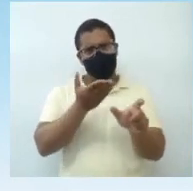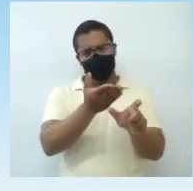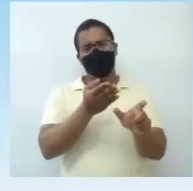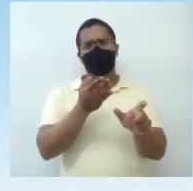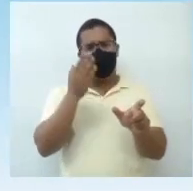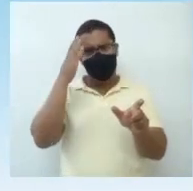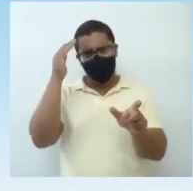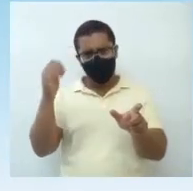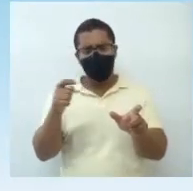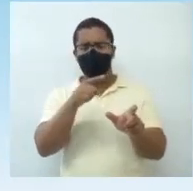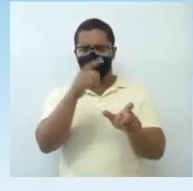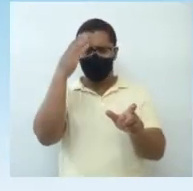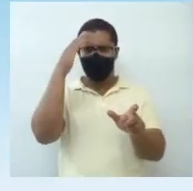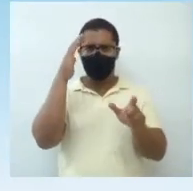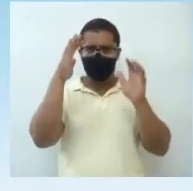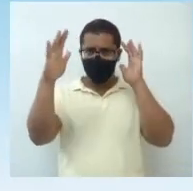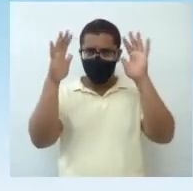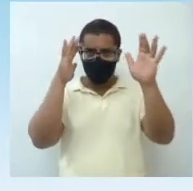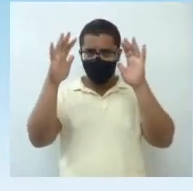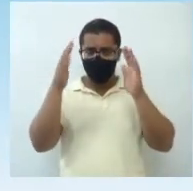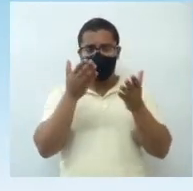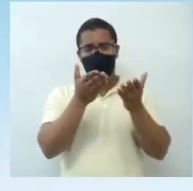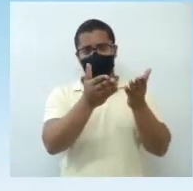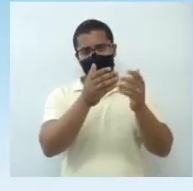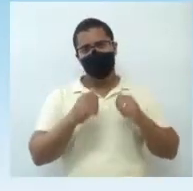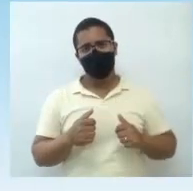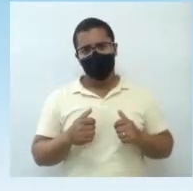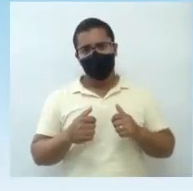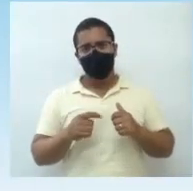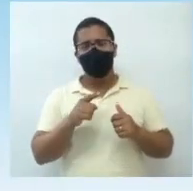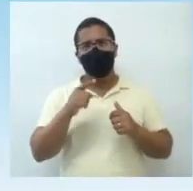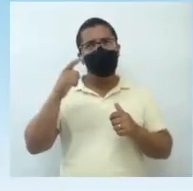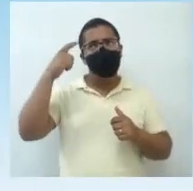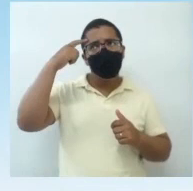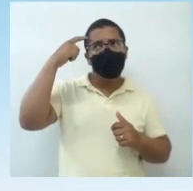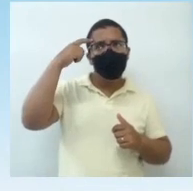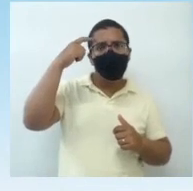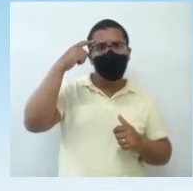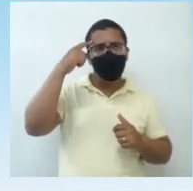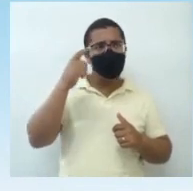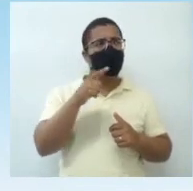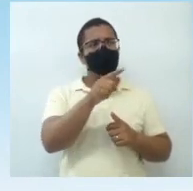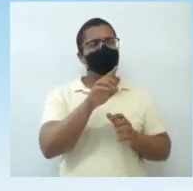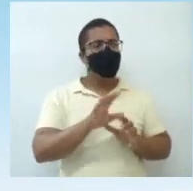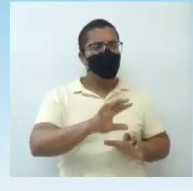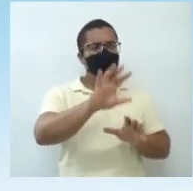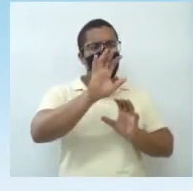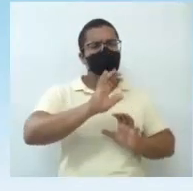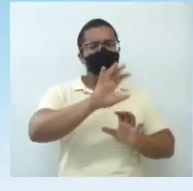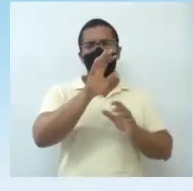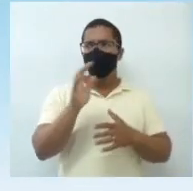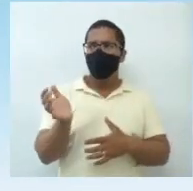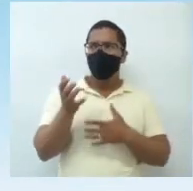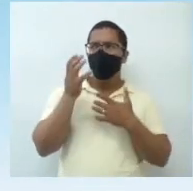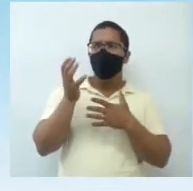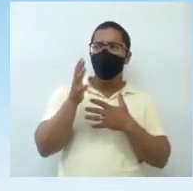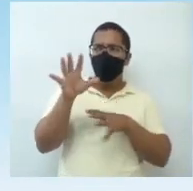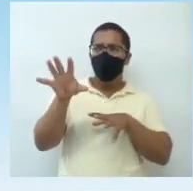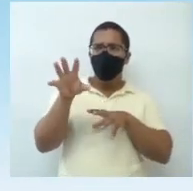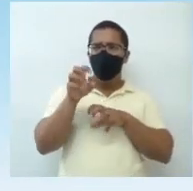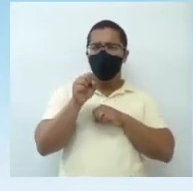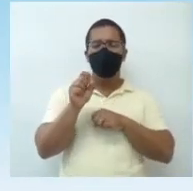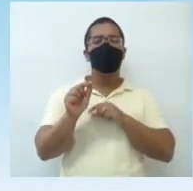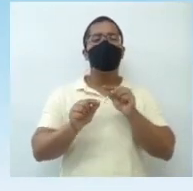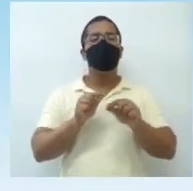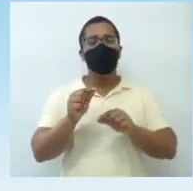amigo esse filósofo filósofo que que ele pensou quem o influenciou e assim por diante dá uma olhada saca só